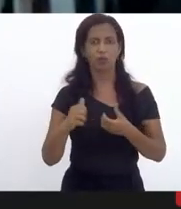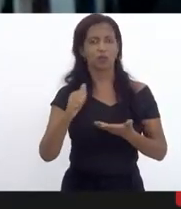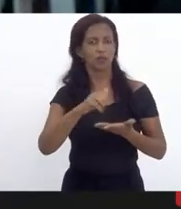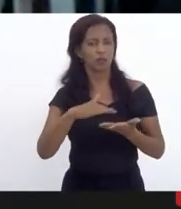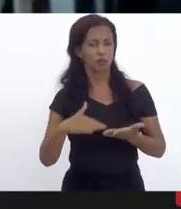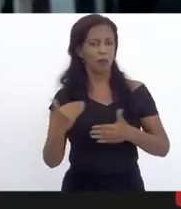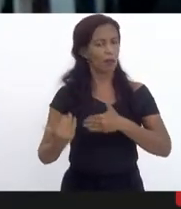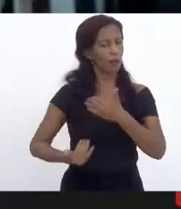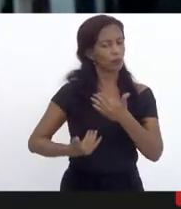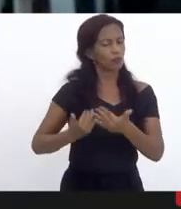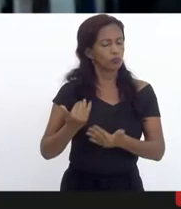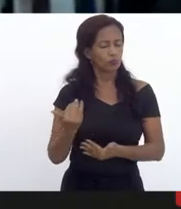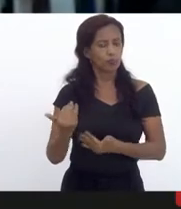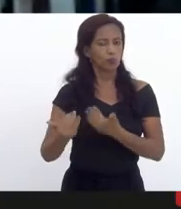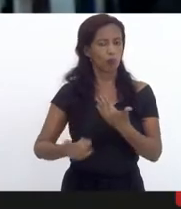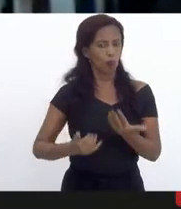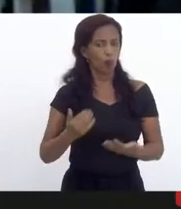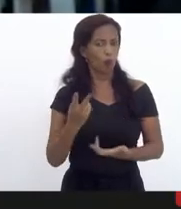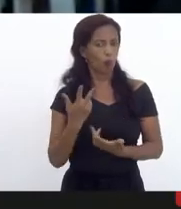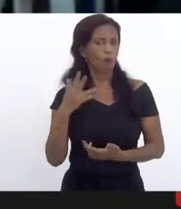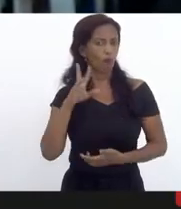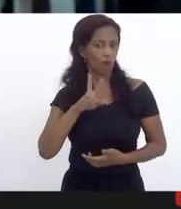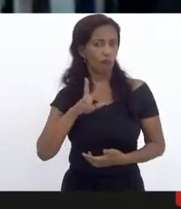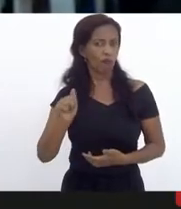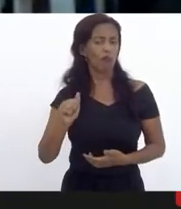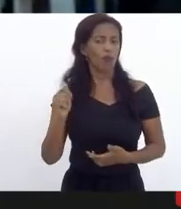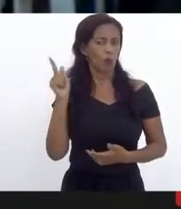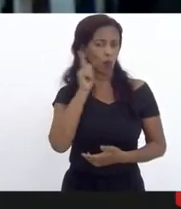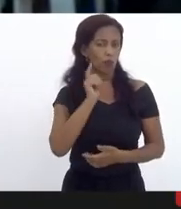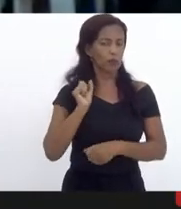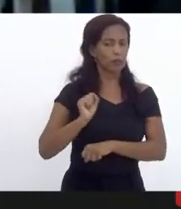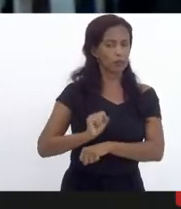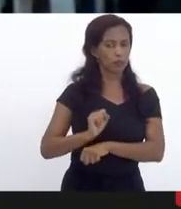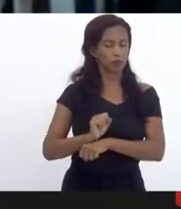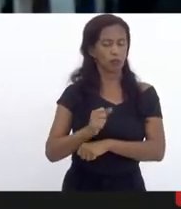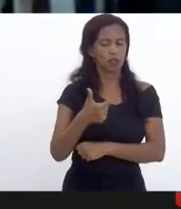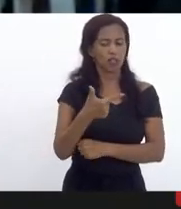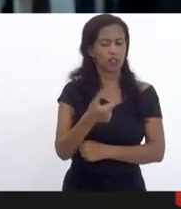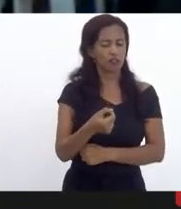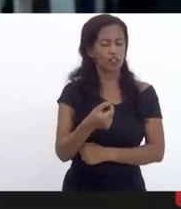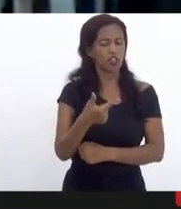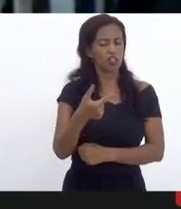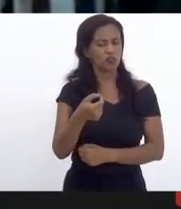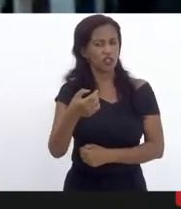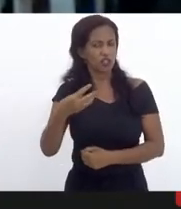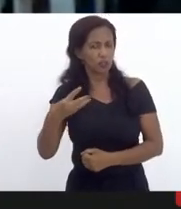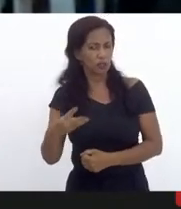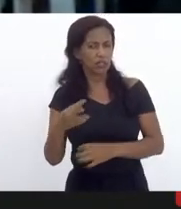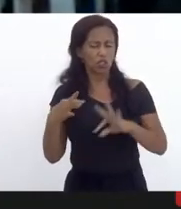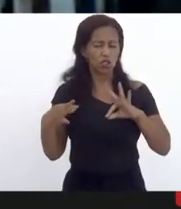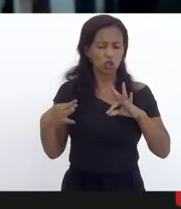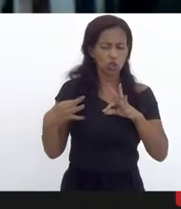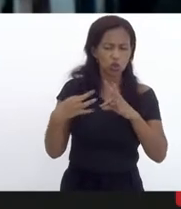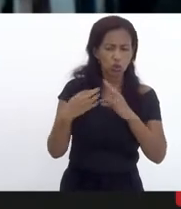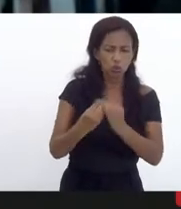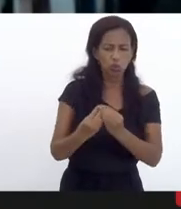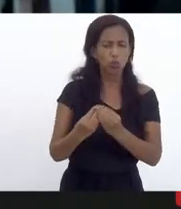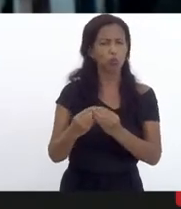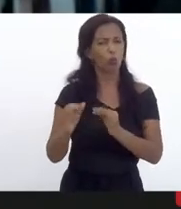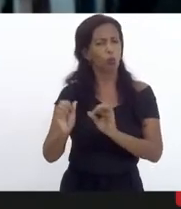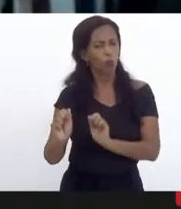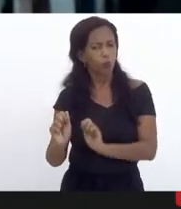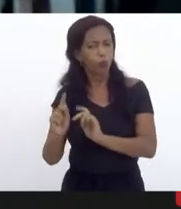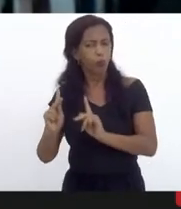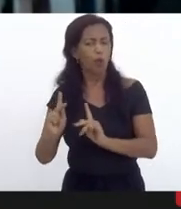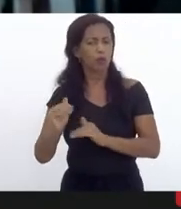aos poucos, gradualmente, a gente já está esperando aí que em 2023, caso tudo permaneça